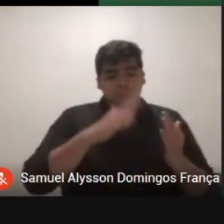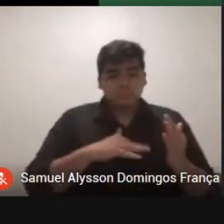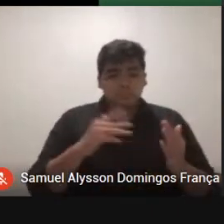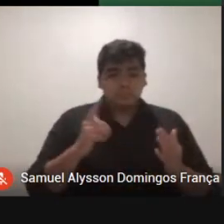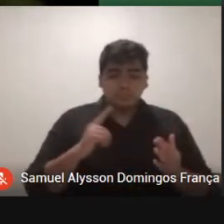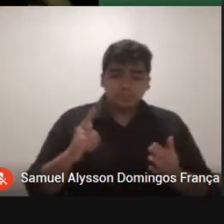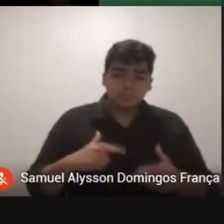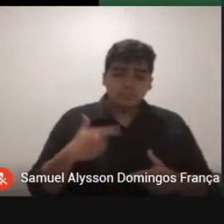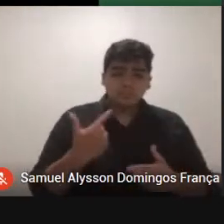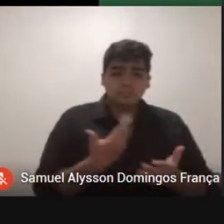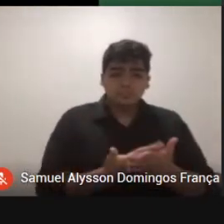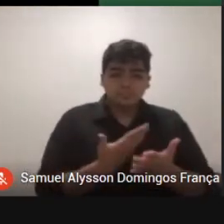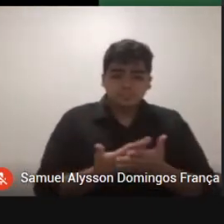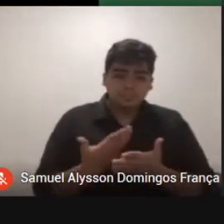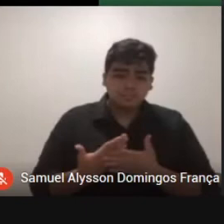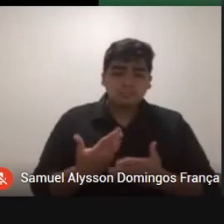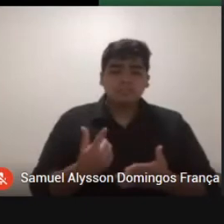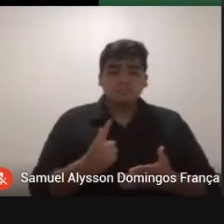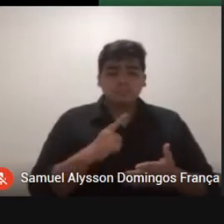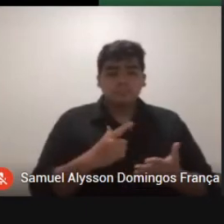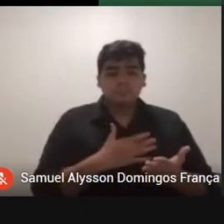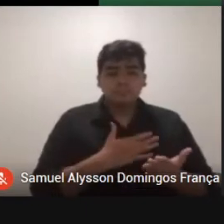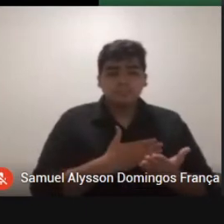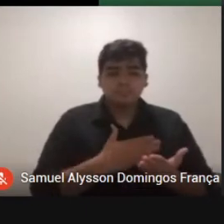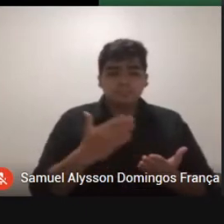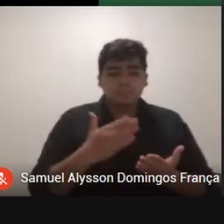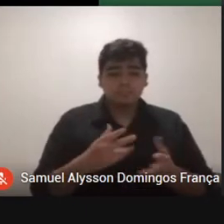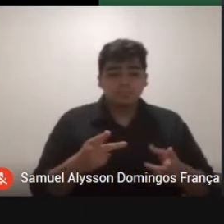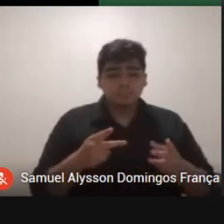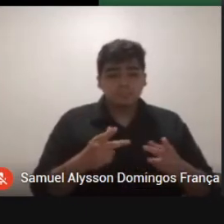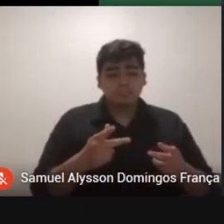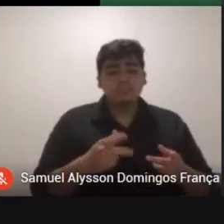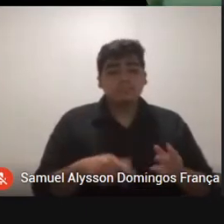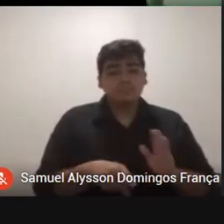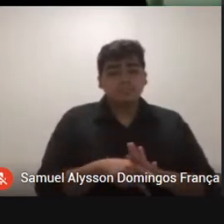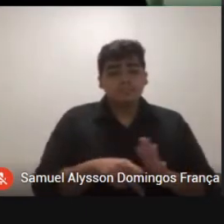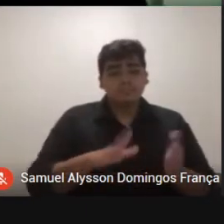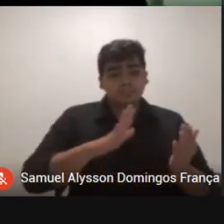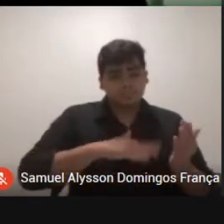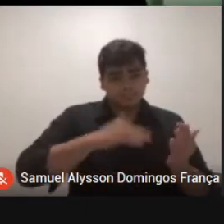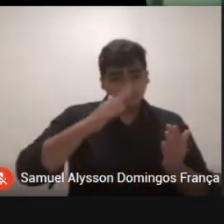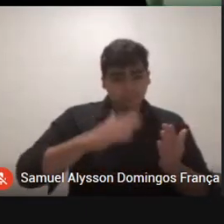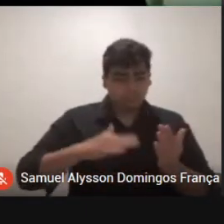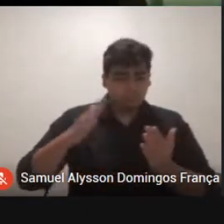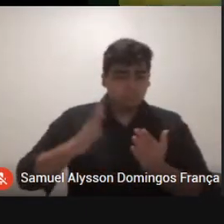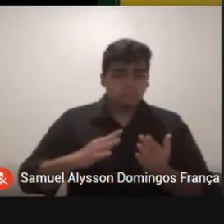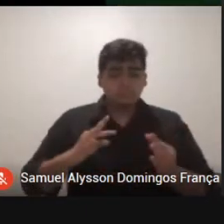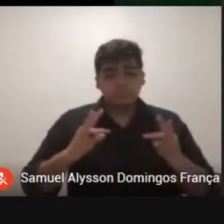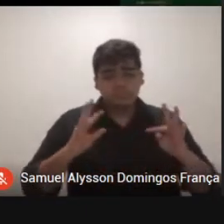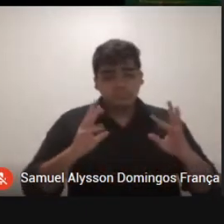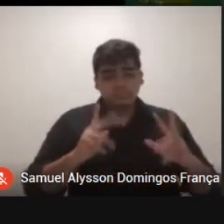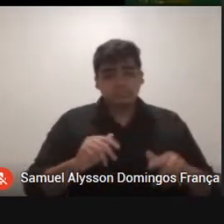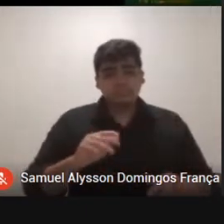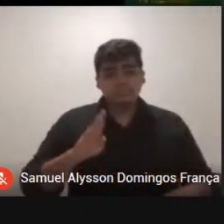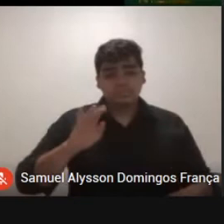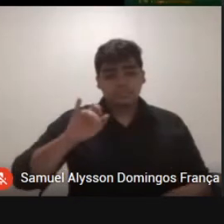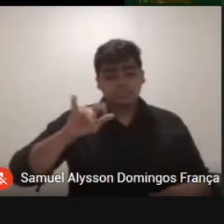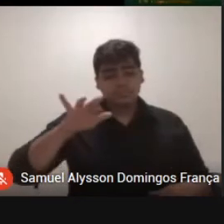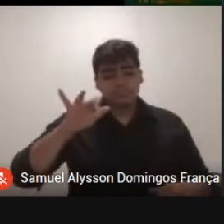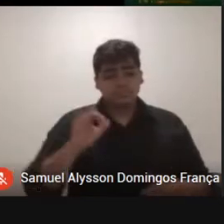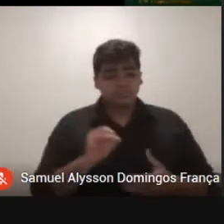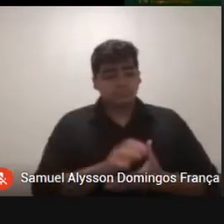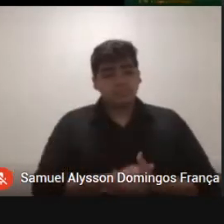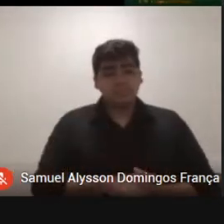Regulado, a gente começou a pintura de todo esse mobiliário. Eu vou dar só um tempo